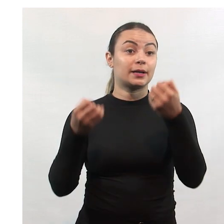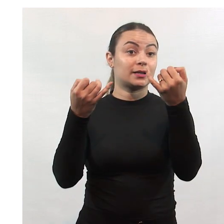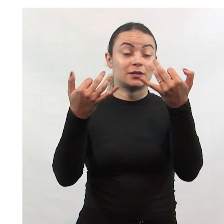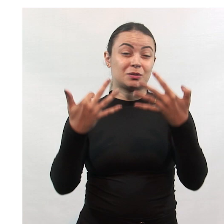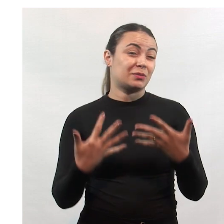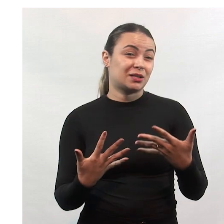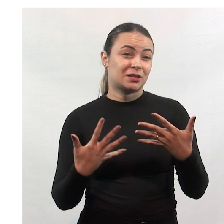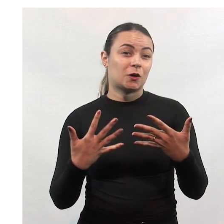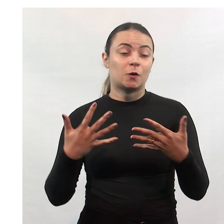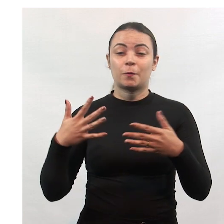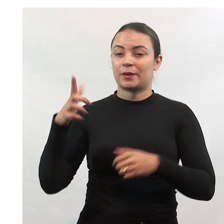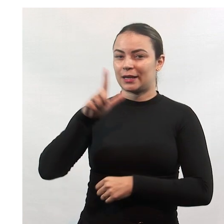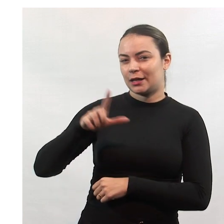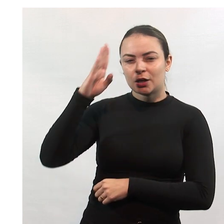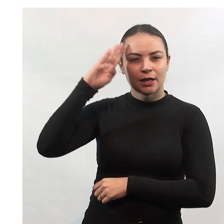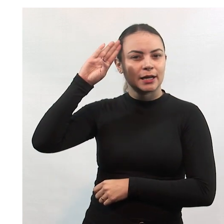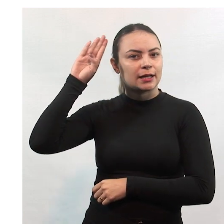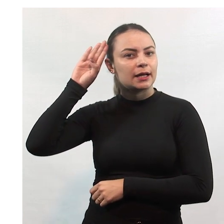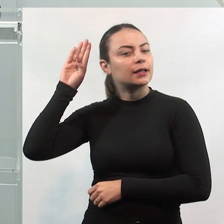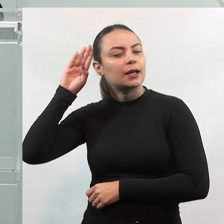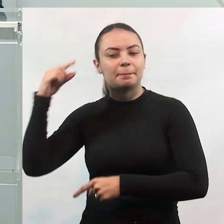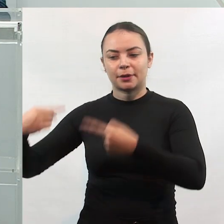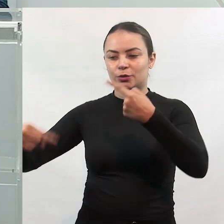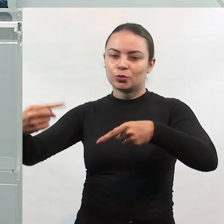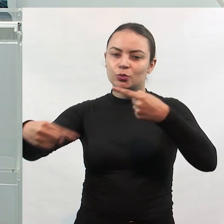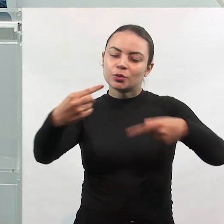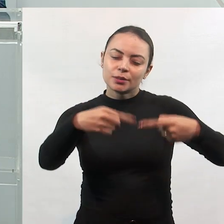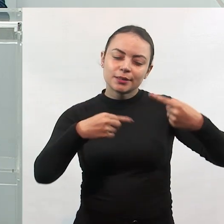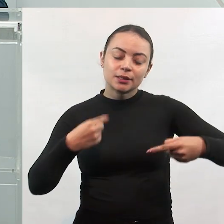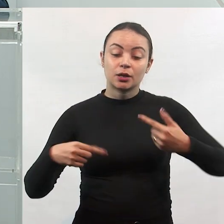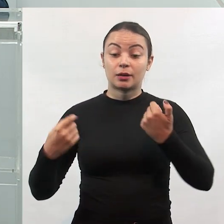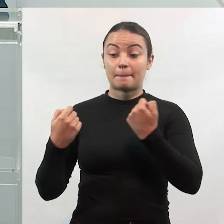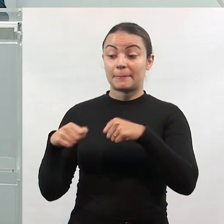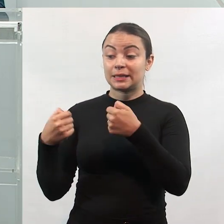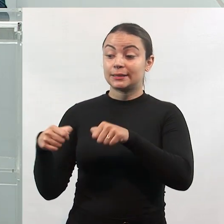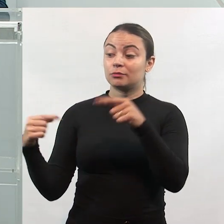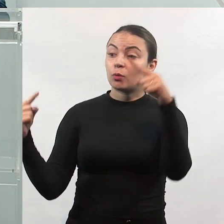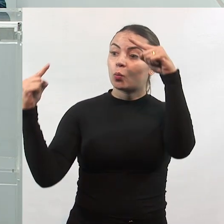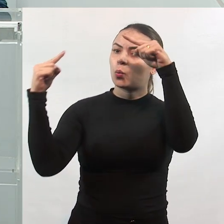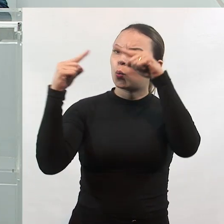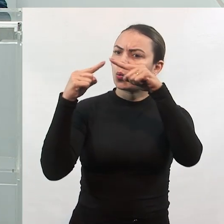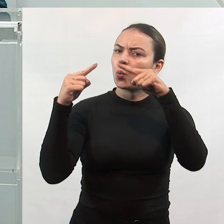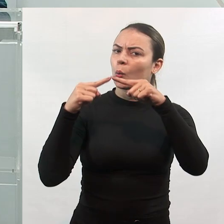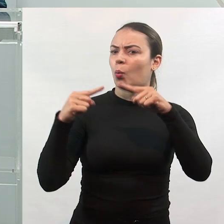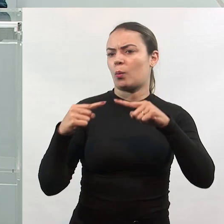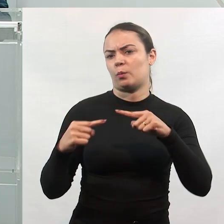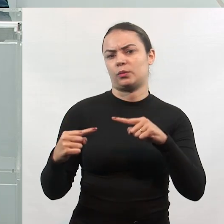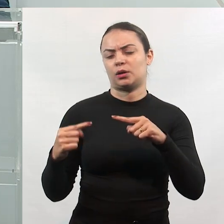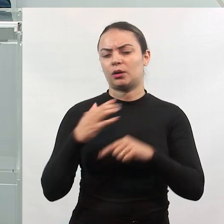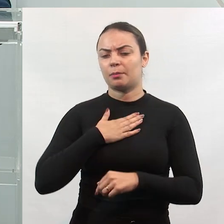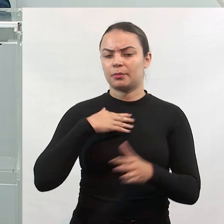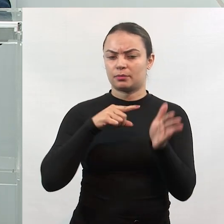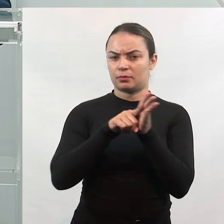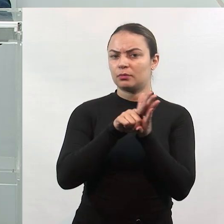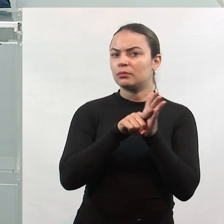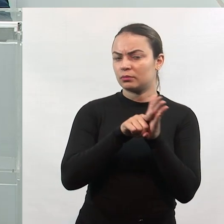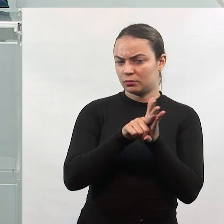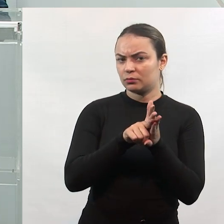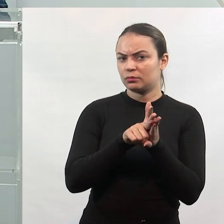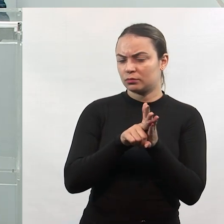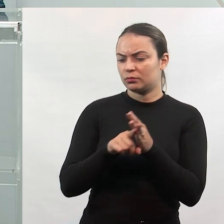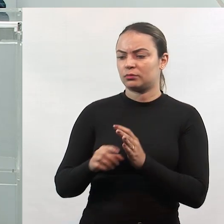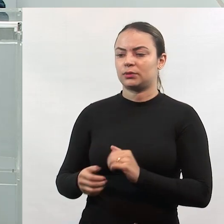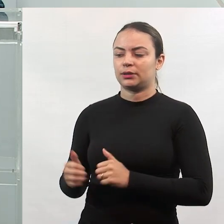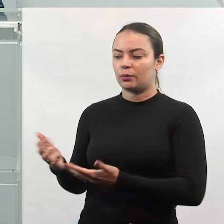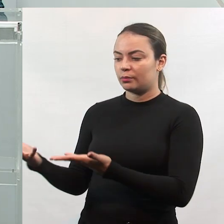convergente. Então, se eu estou falando da formação continuada de professores relacionado com o desempenho acadêmico, o que eu trouxer em termos